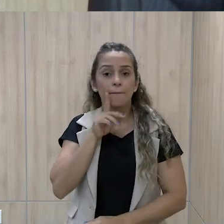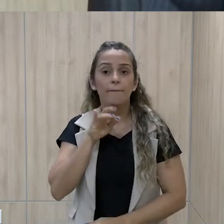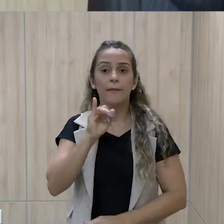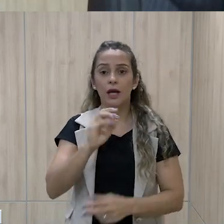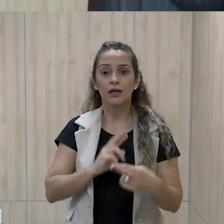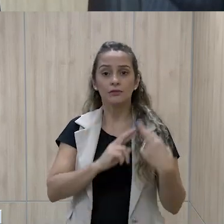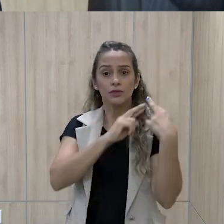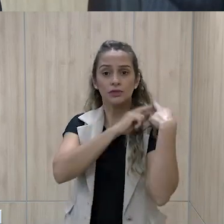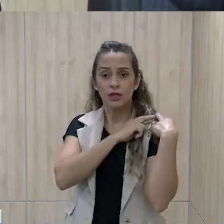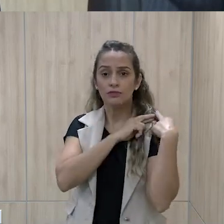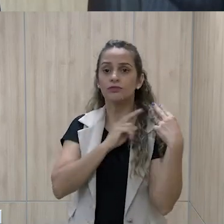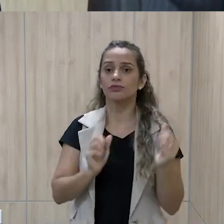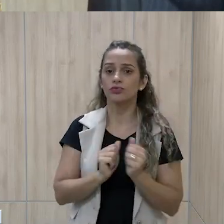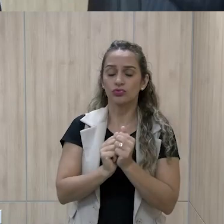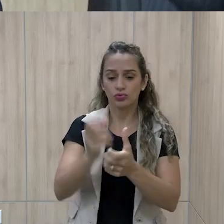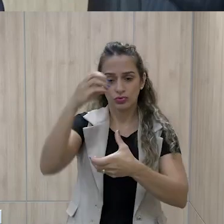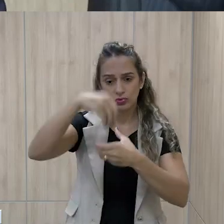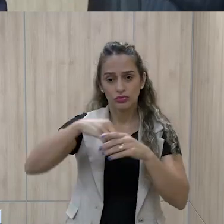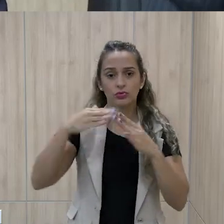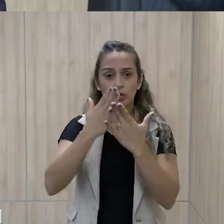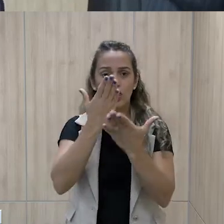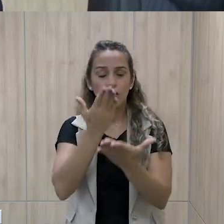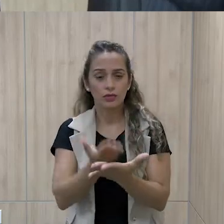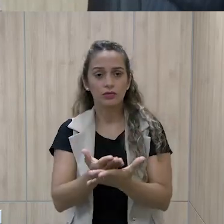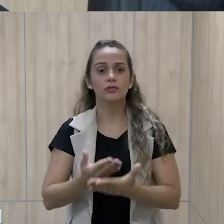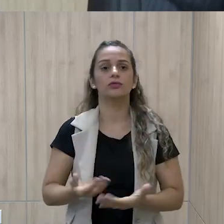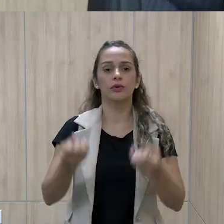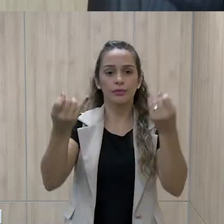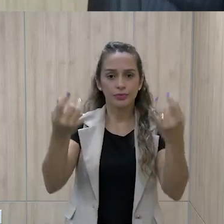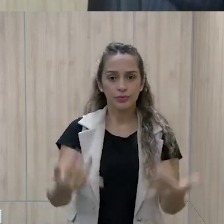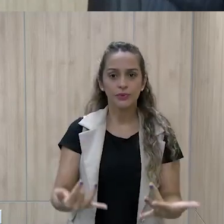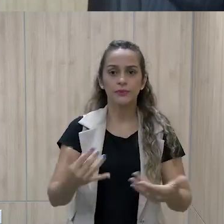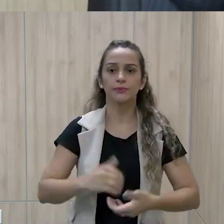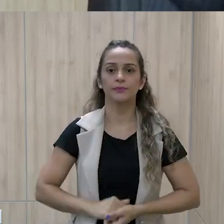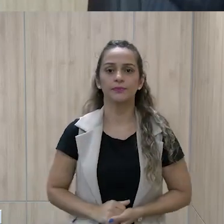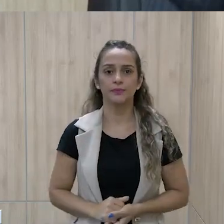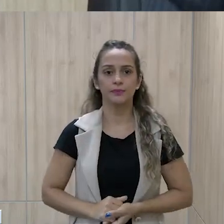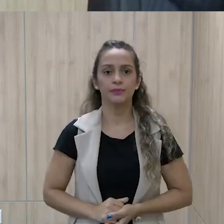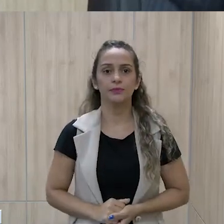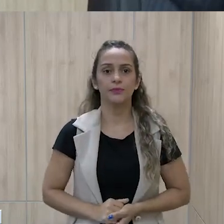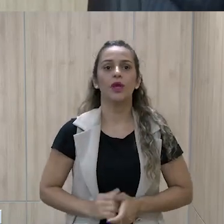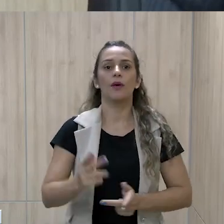por seu pai por seu responsável para relatar Deputado Queiroz